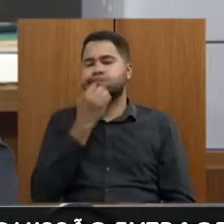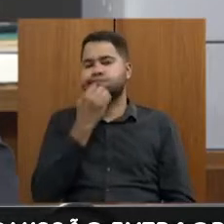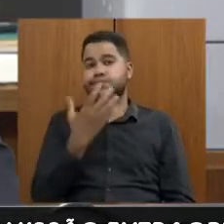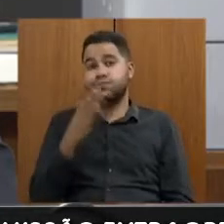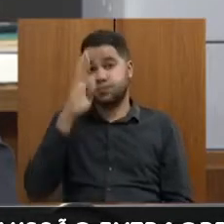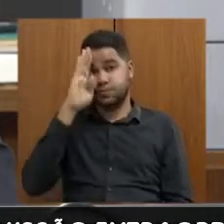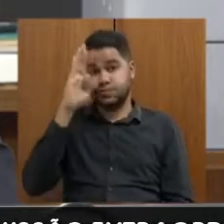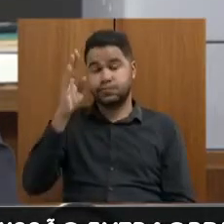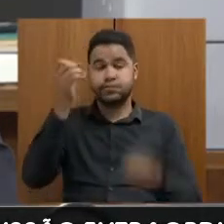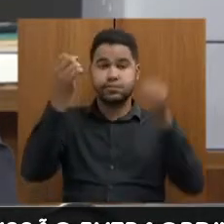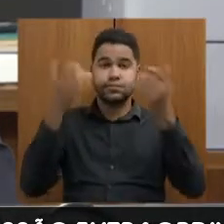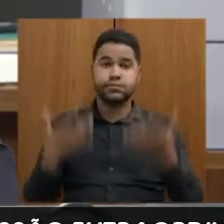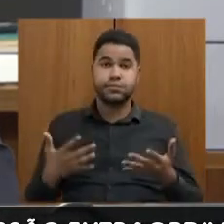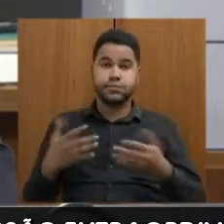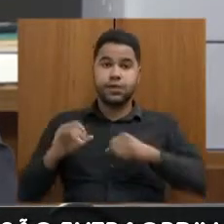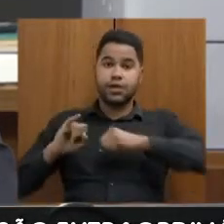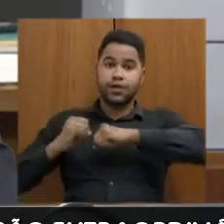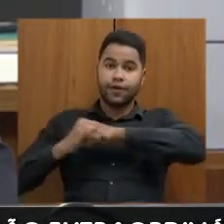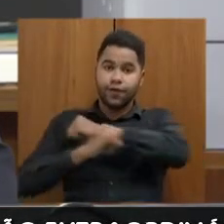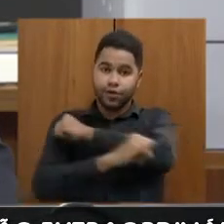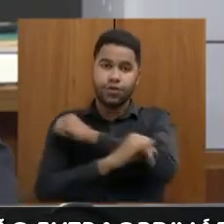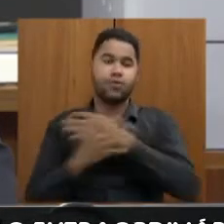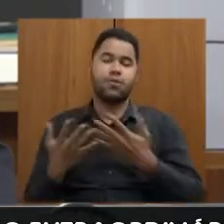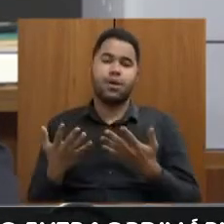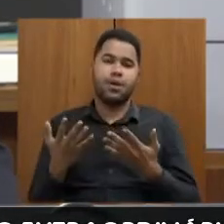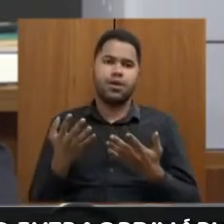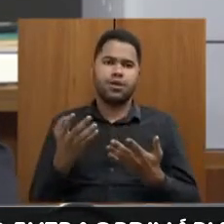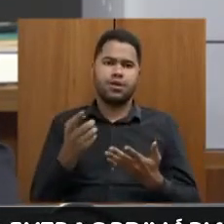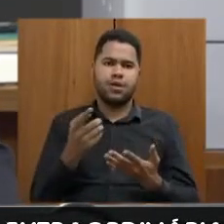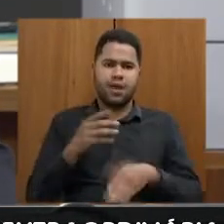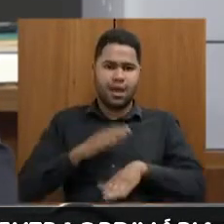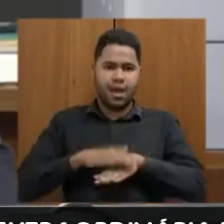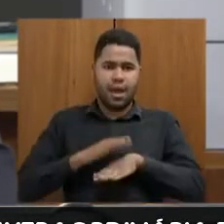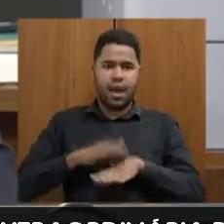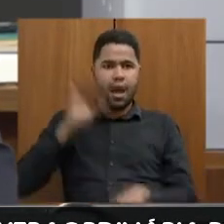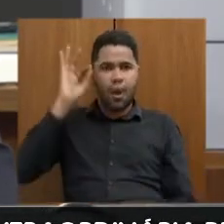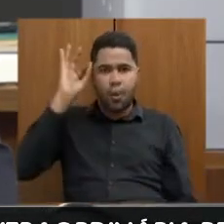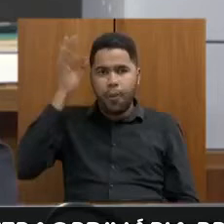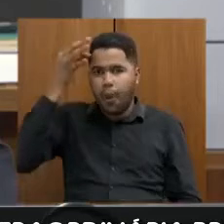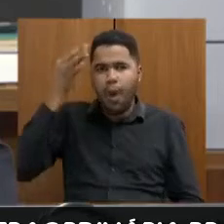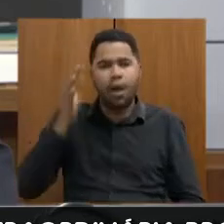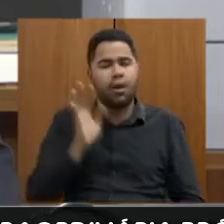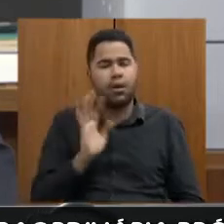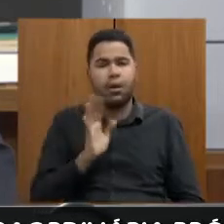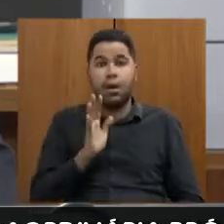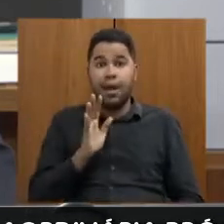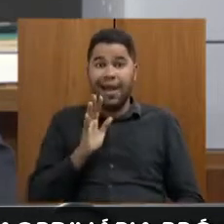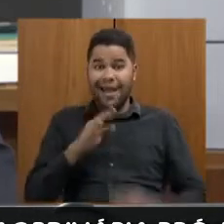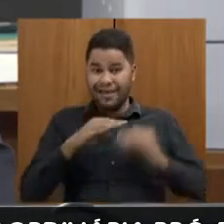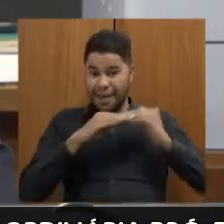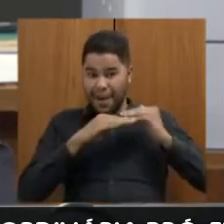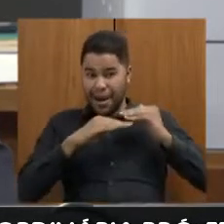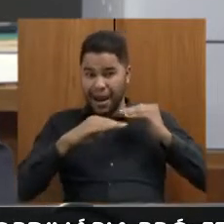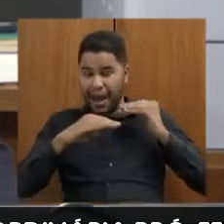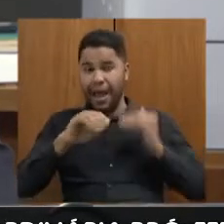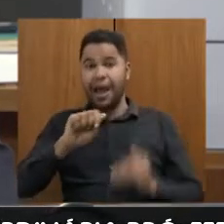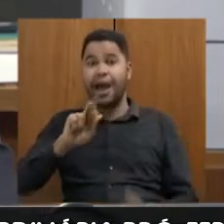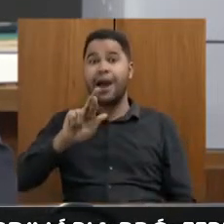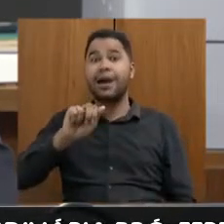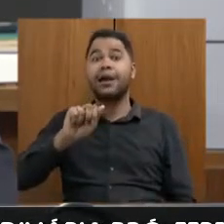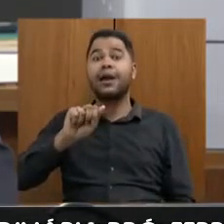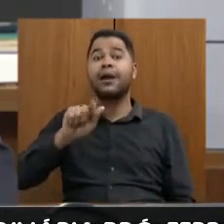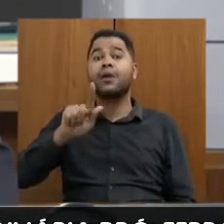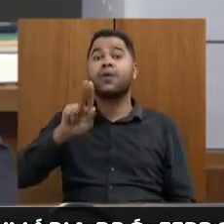principalmente falando de infraestrutura que é uma coisa que não sai da noite para o dia essa estrada de Araguaí foram